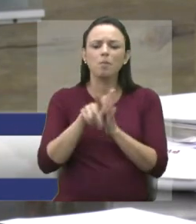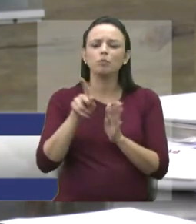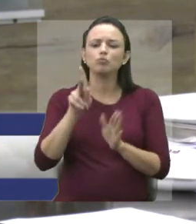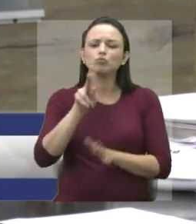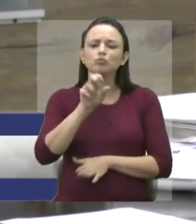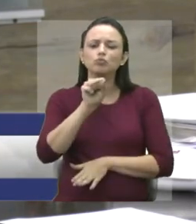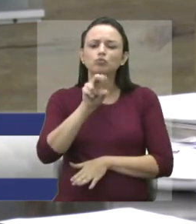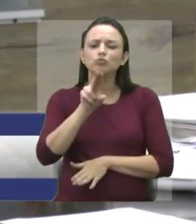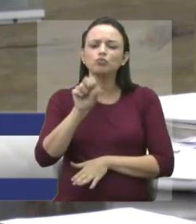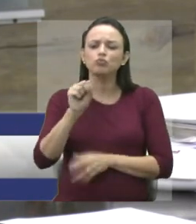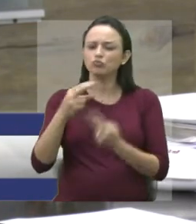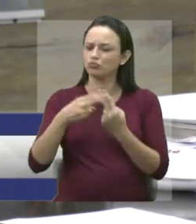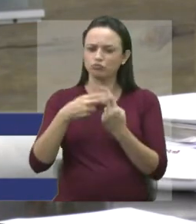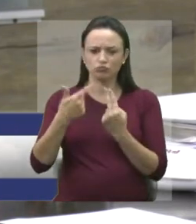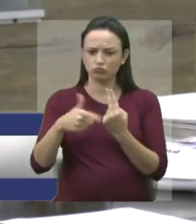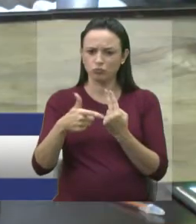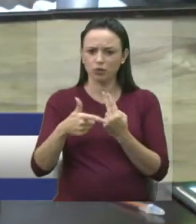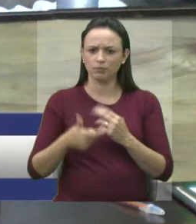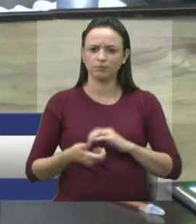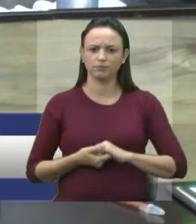SUS.